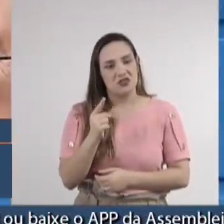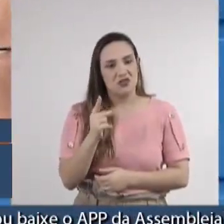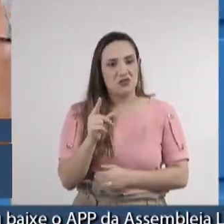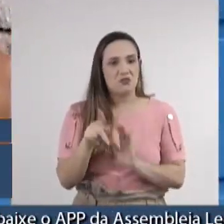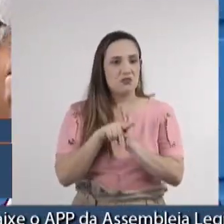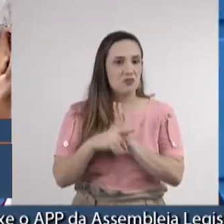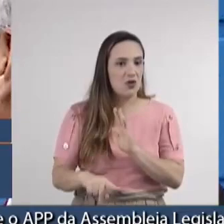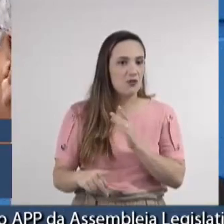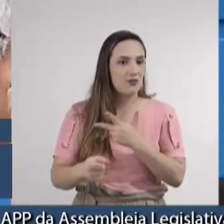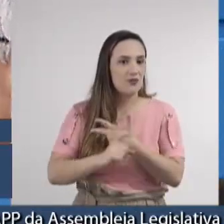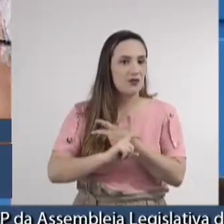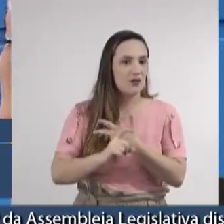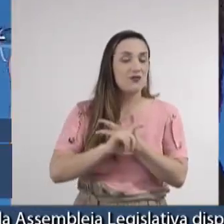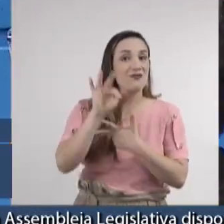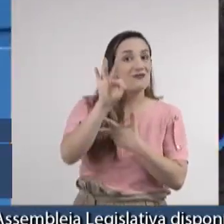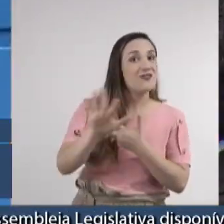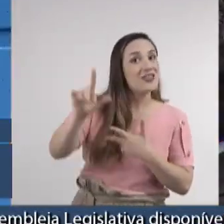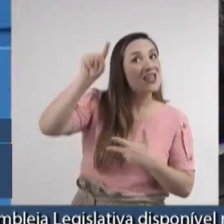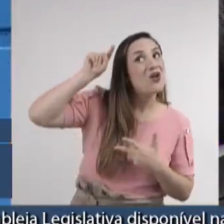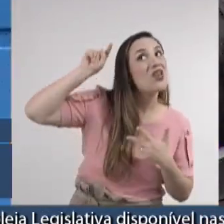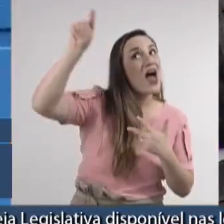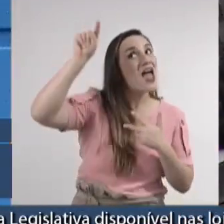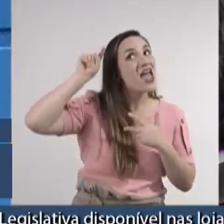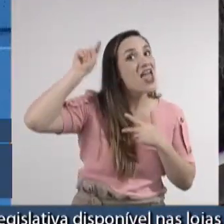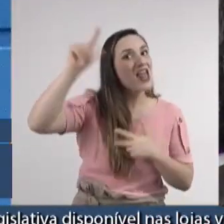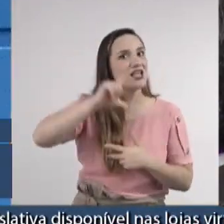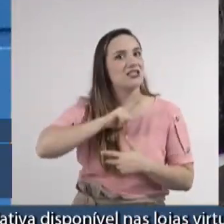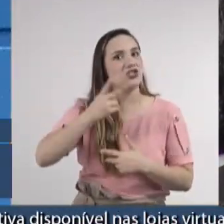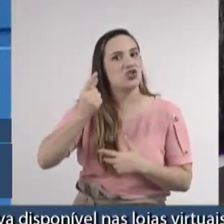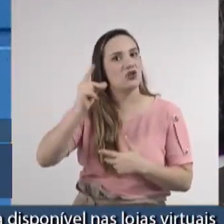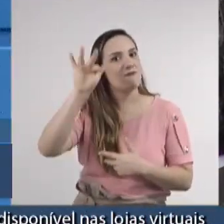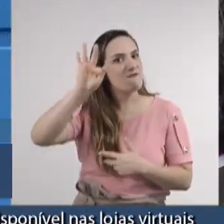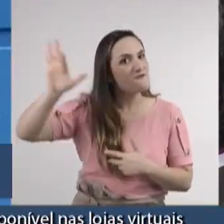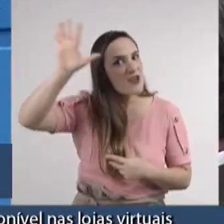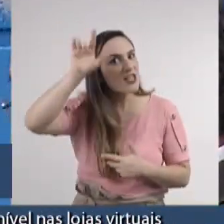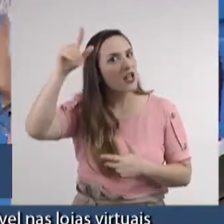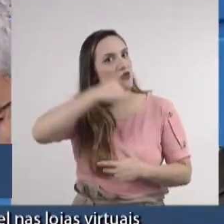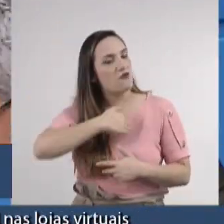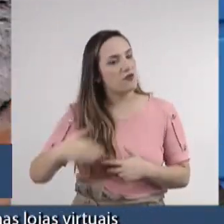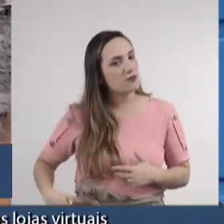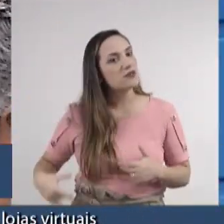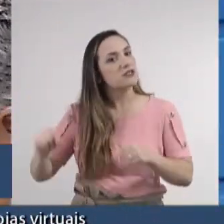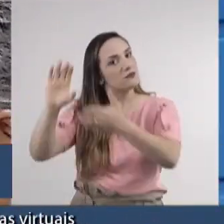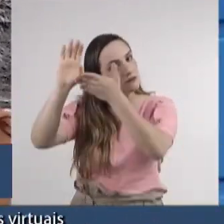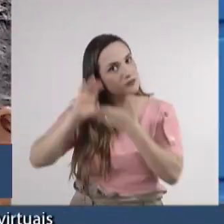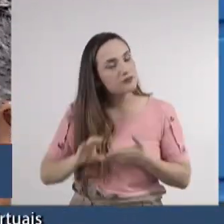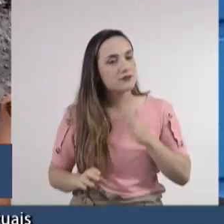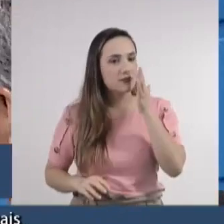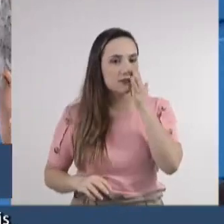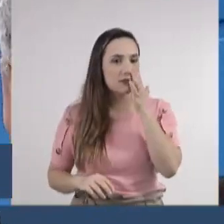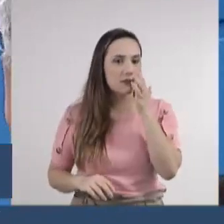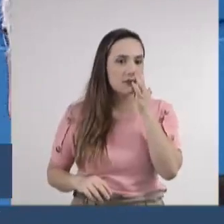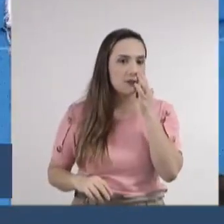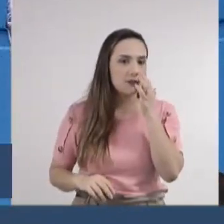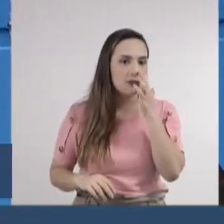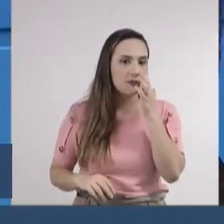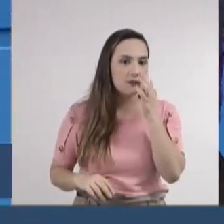do Poder Executivo Federal, é quem tem condições financeiras de investir. Então, meu posicionamento é de que nós